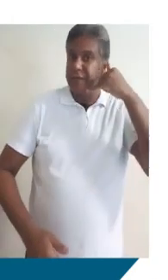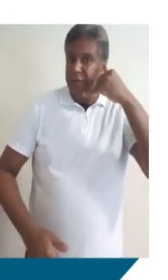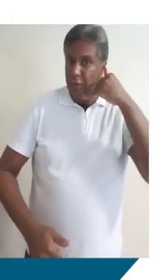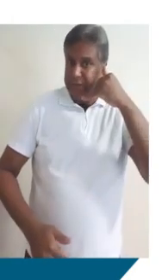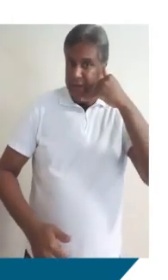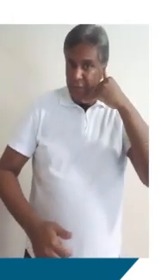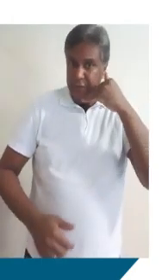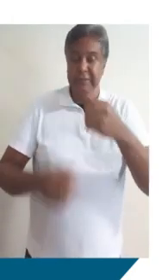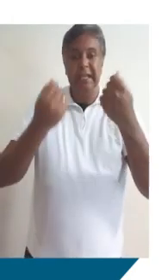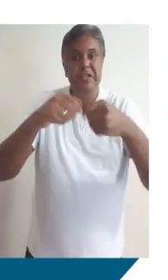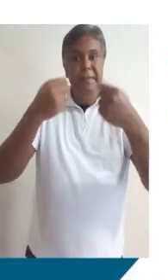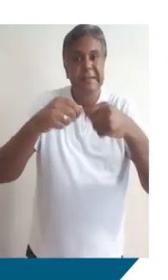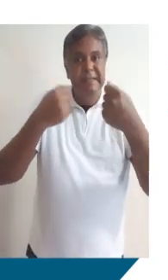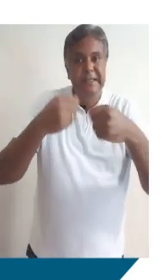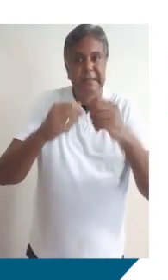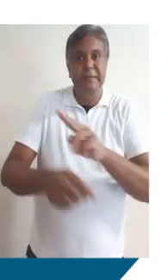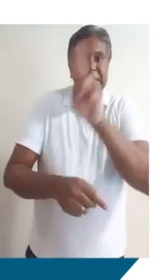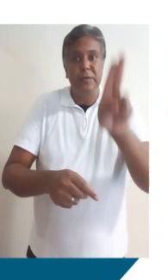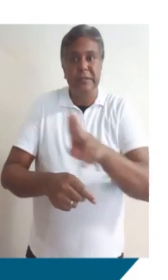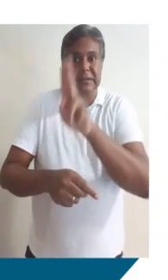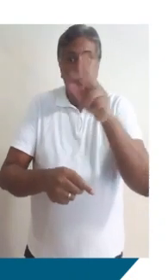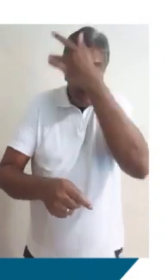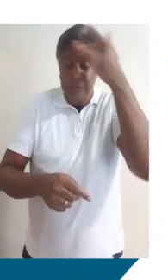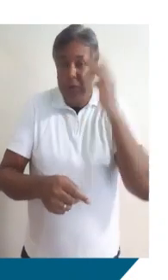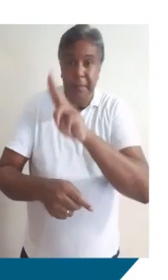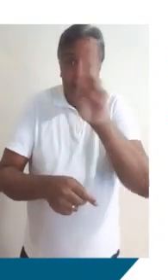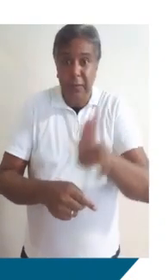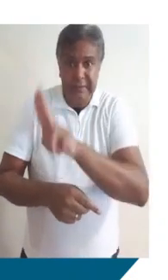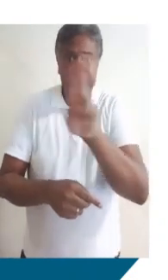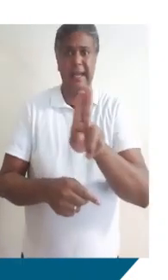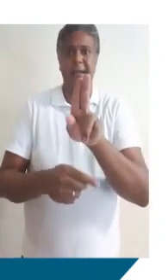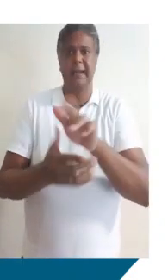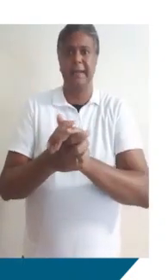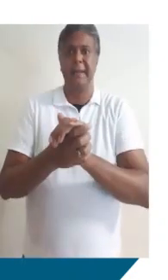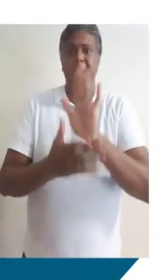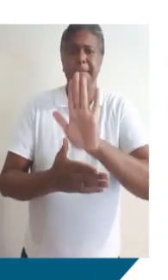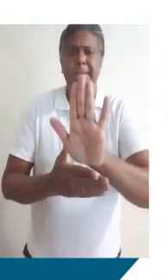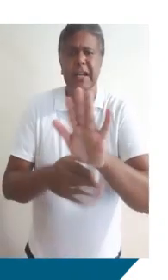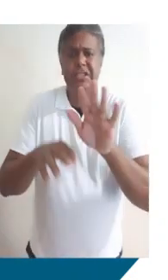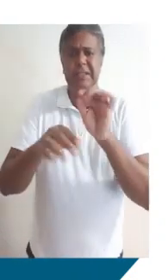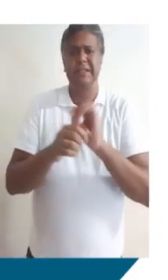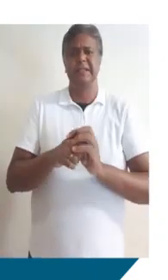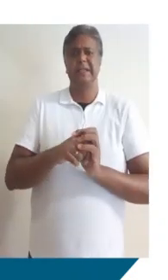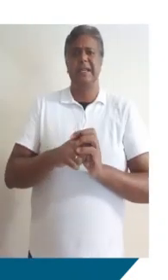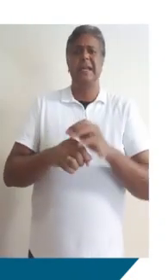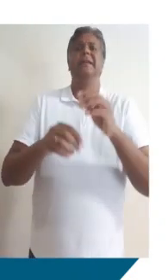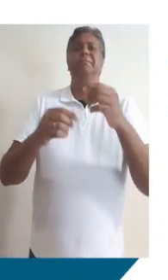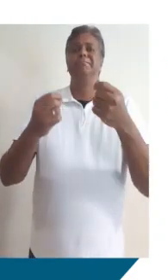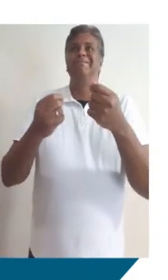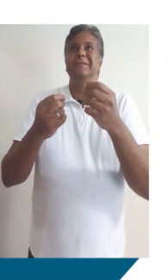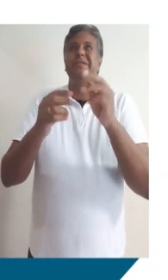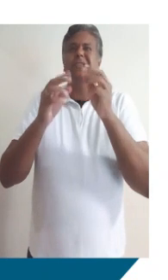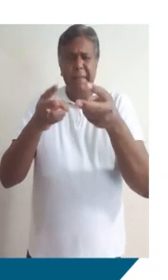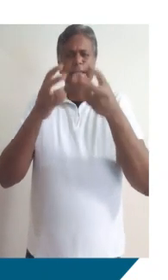obra automatizada. Estranho, mas vamos continuar. Não só eles, mas cada vez mais o trabalho braçal vem sendo substituído